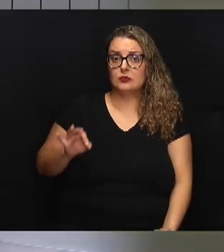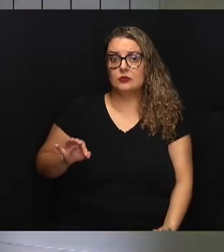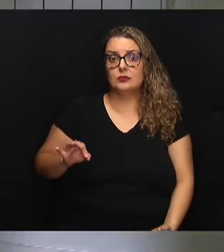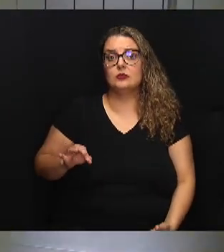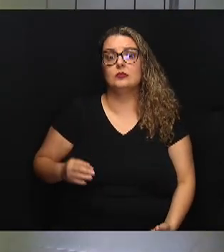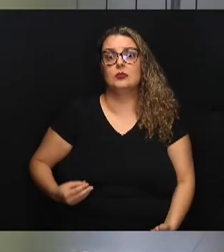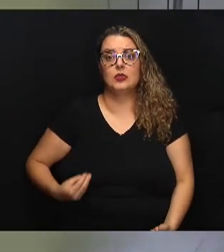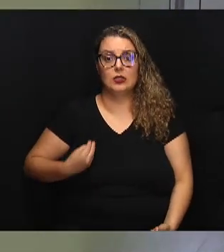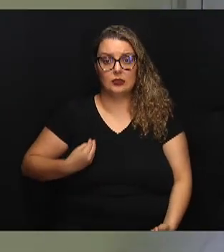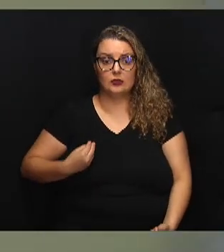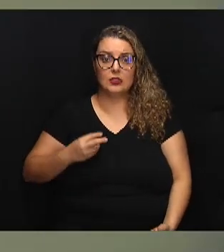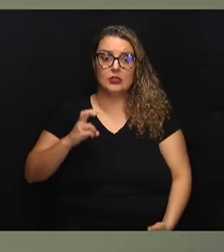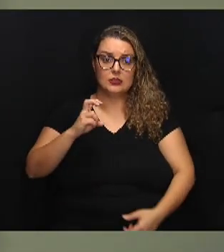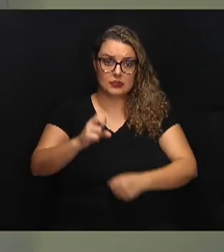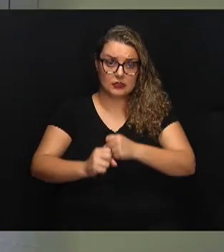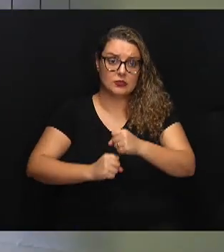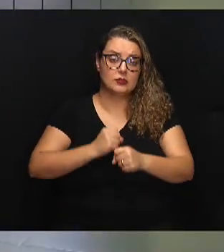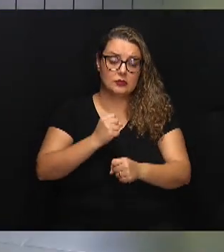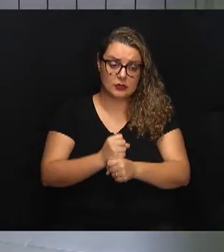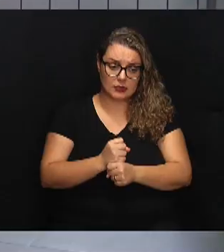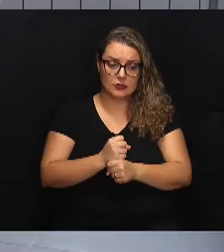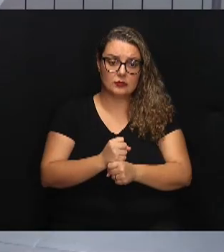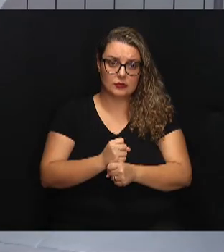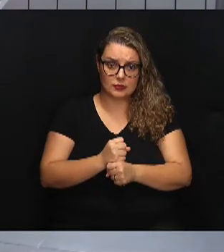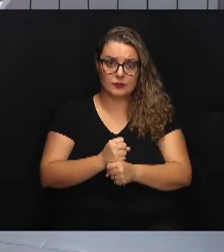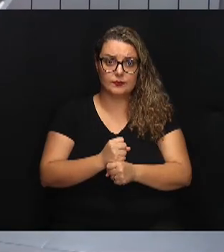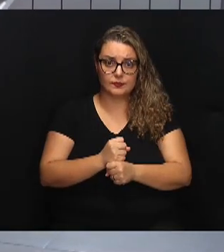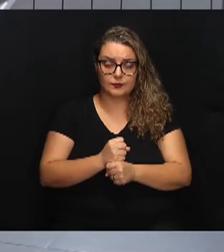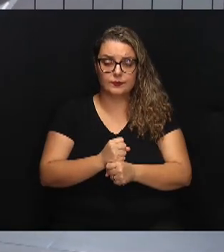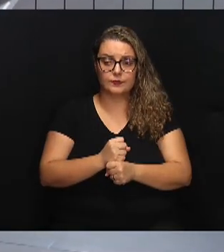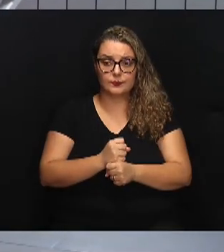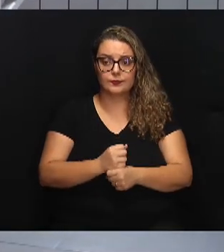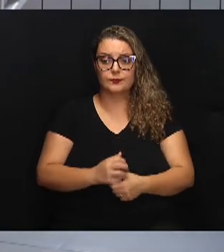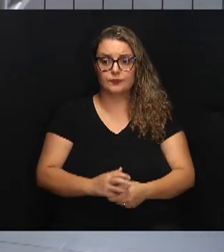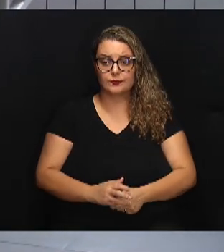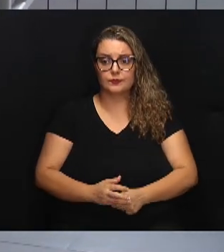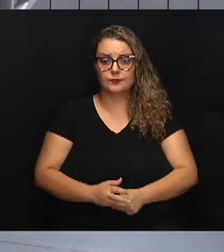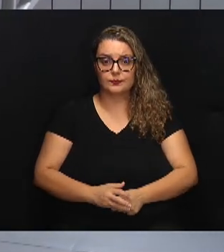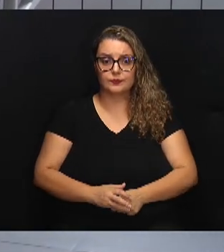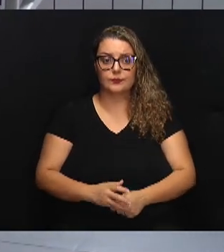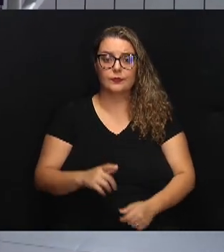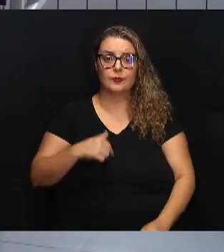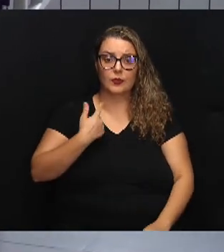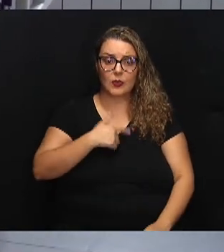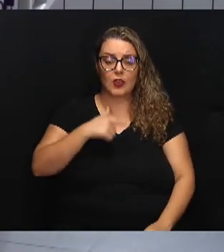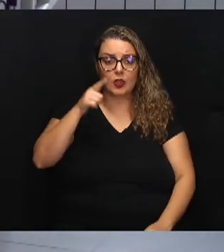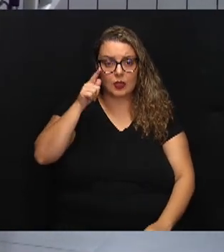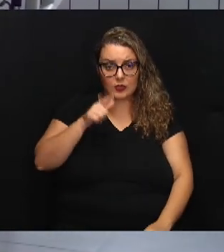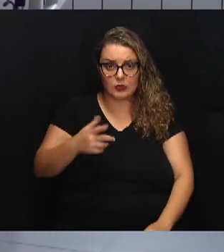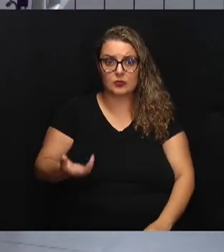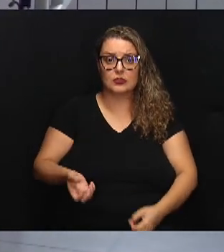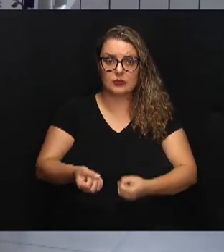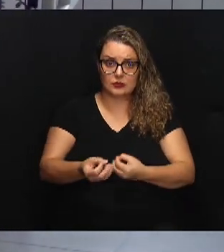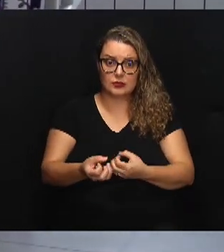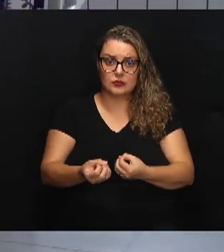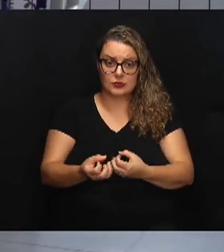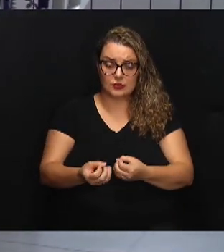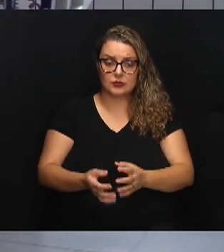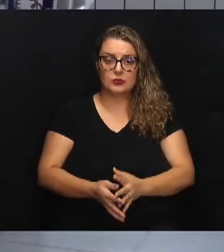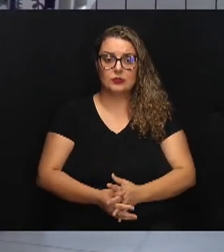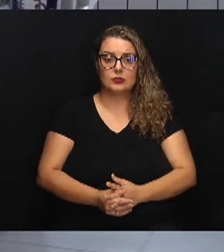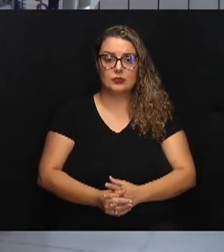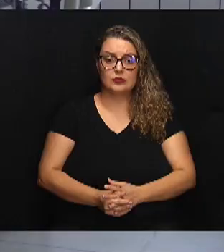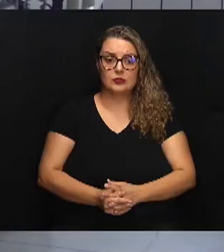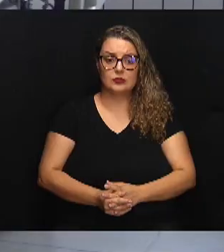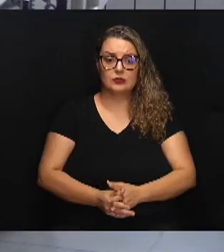vivos em 5 anos. Então, assim, a gente consegue extrair desse dado a informação